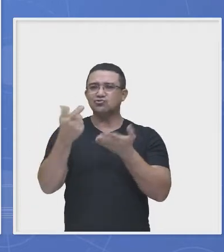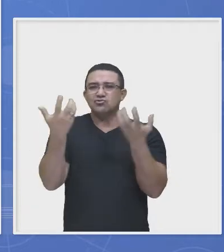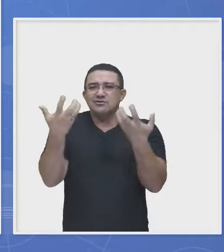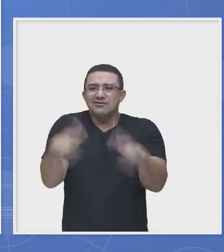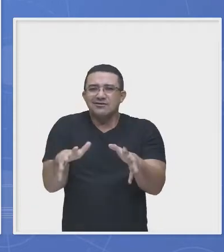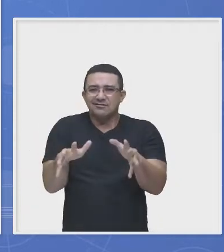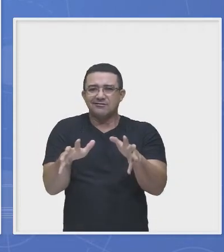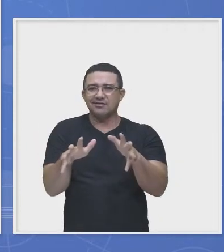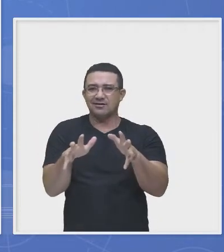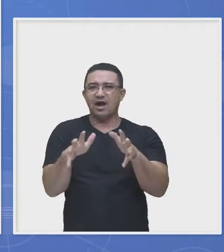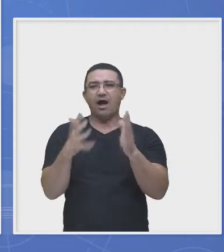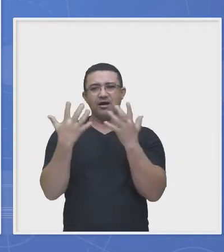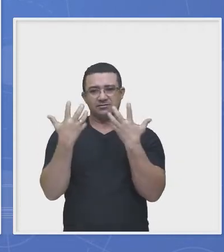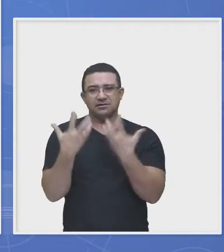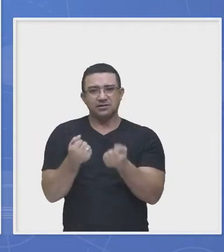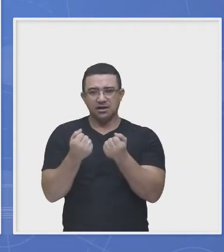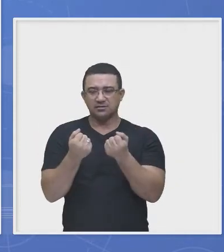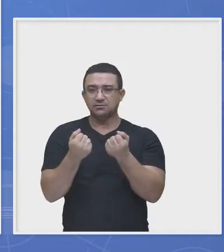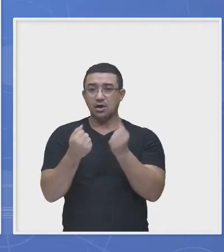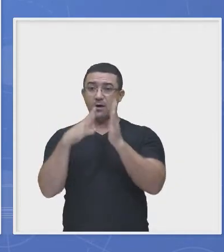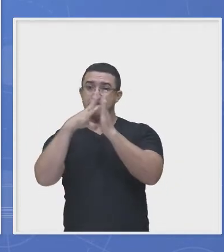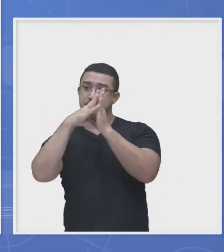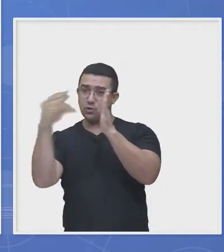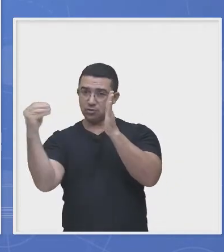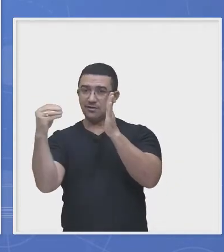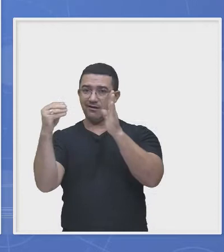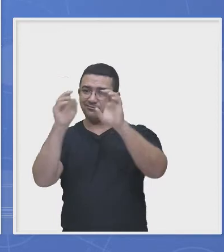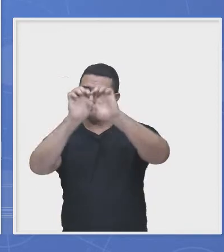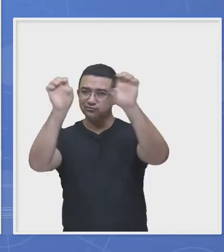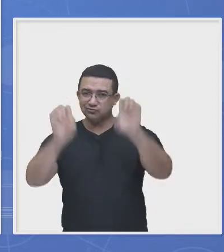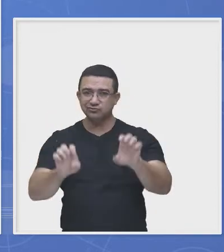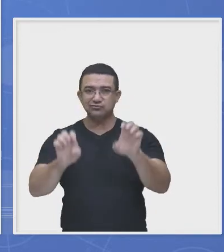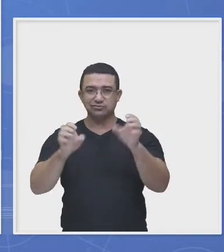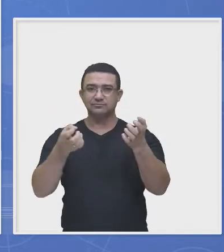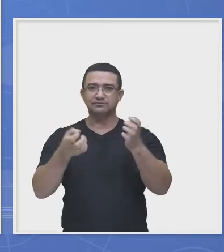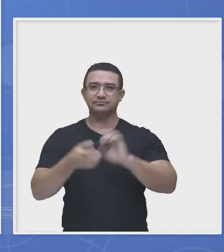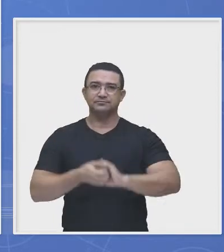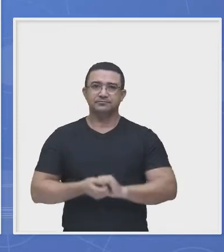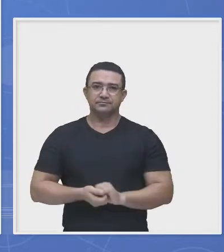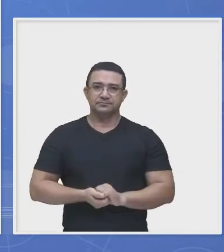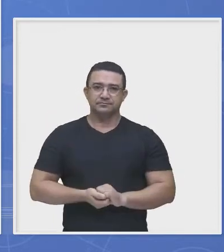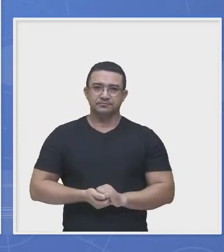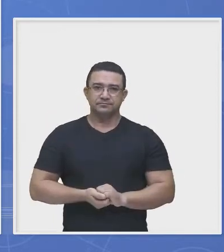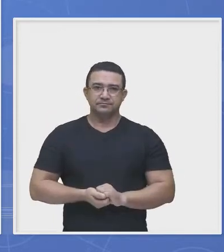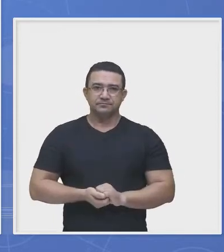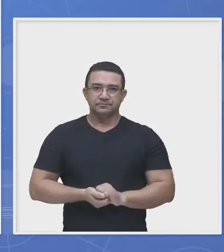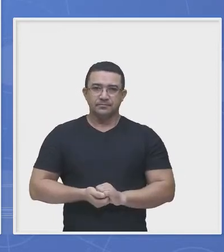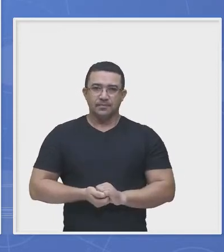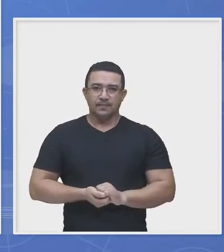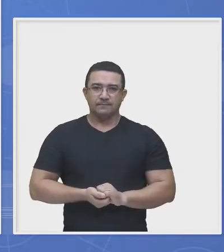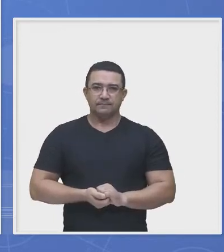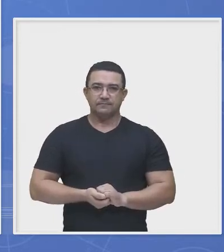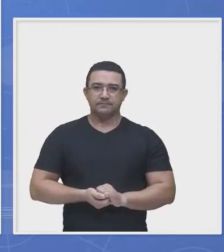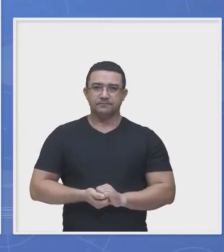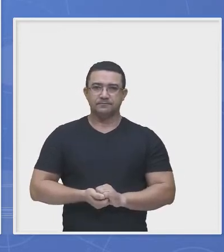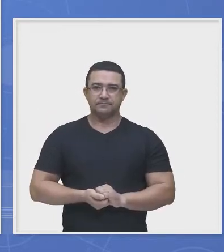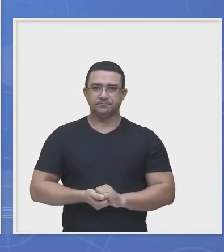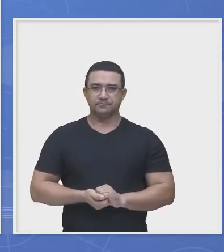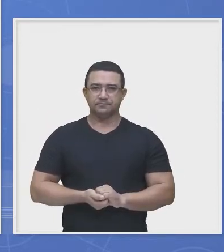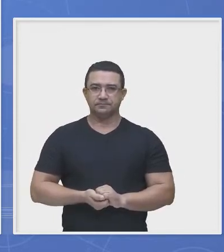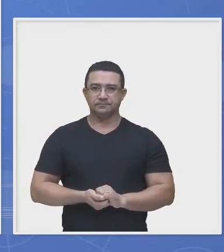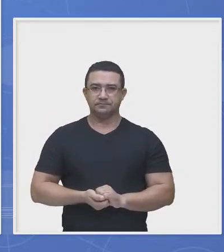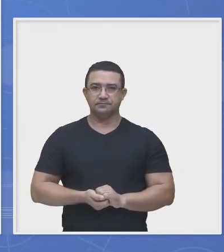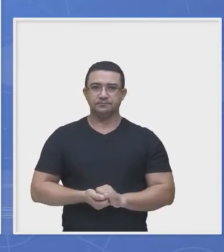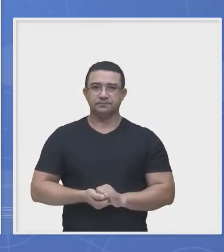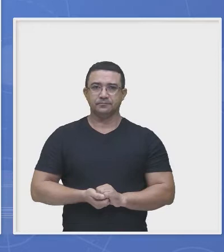do século XIX. E aí a gente vai lembrar que nesse período tinha o realismo, o naturalismo na prosa e parnasianismo e simbolismo na